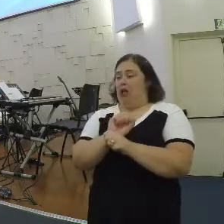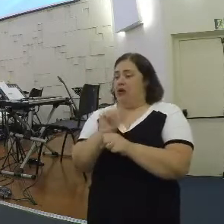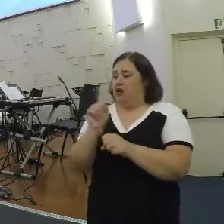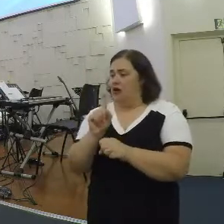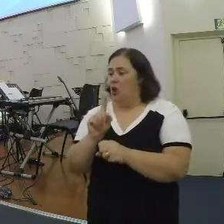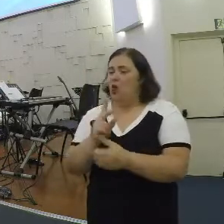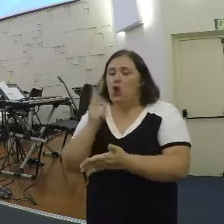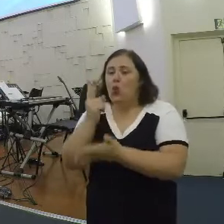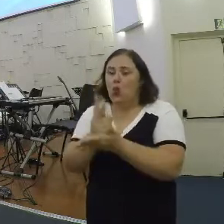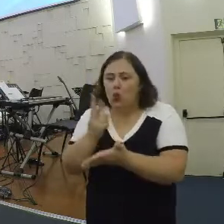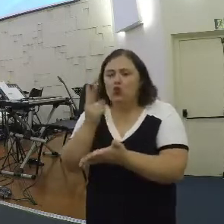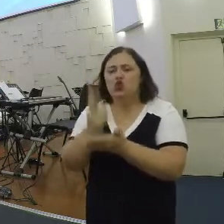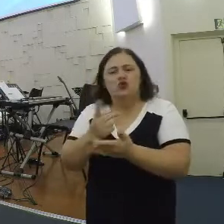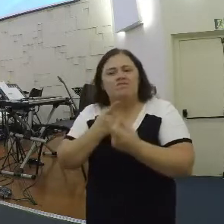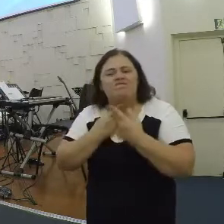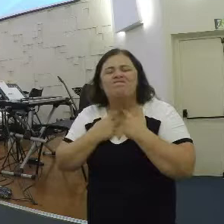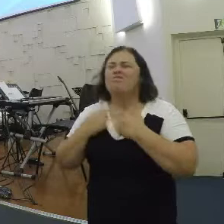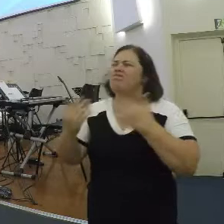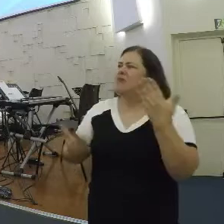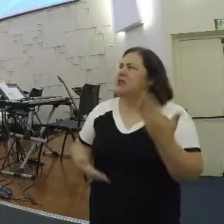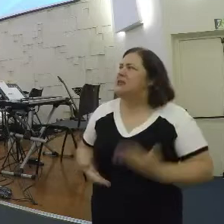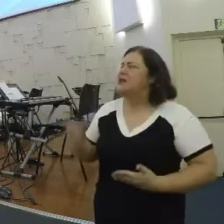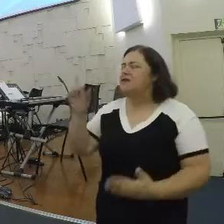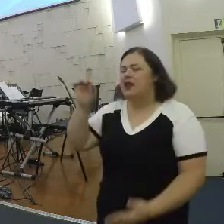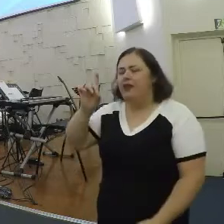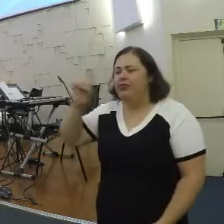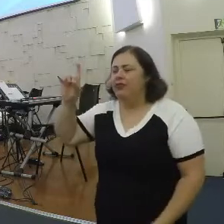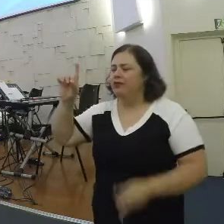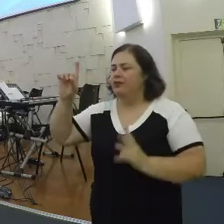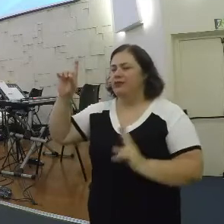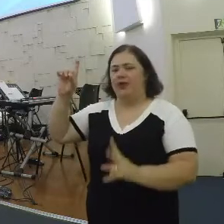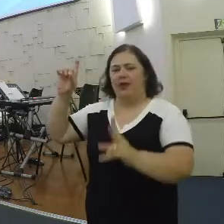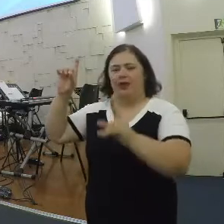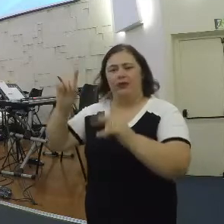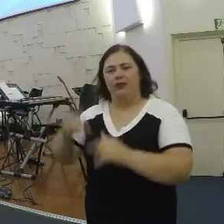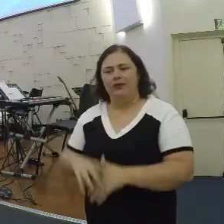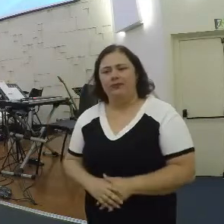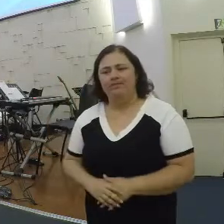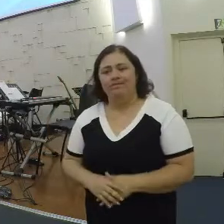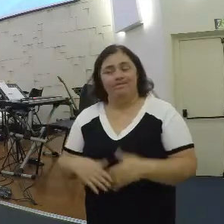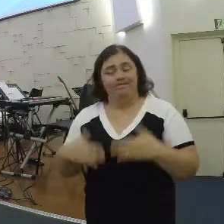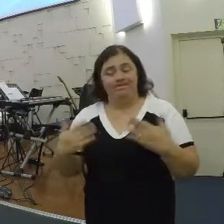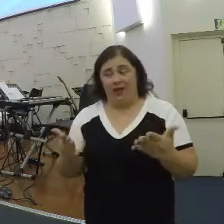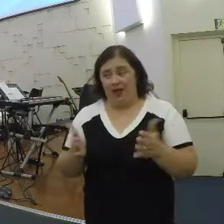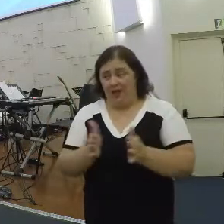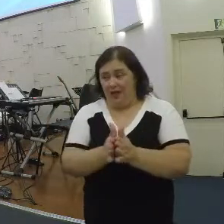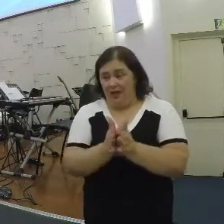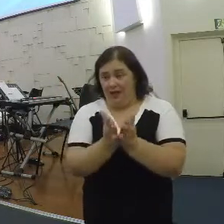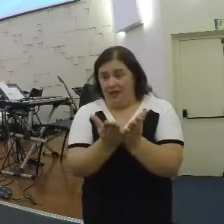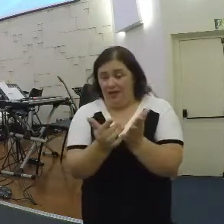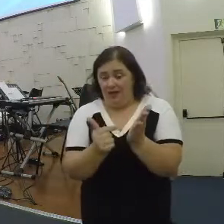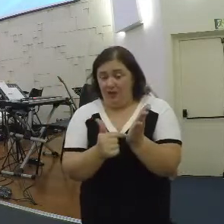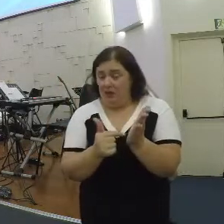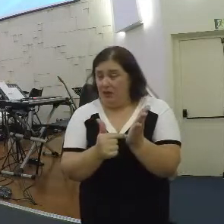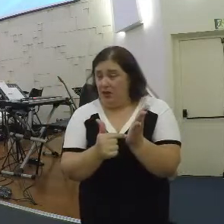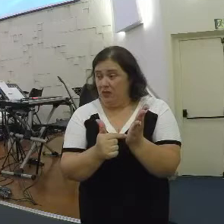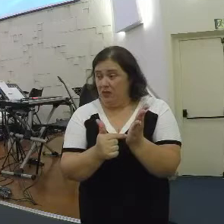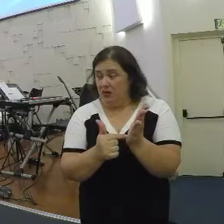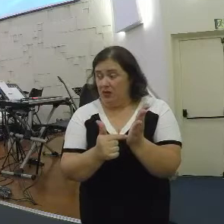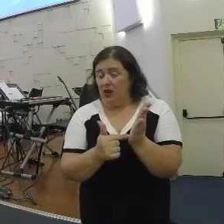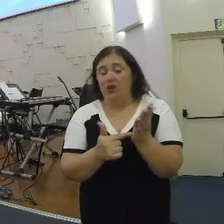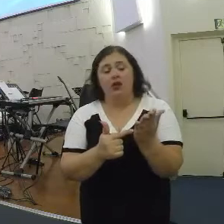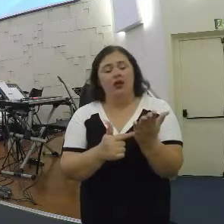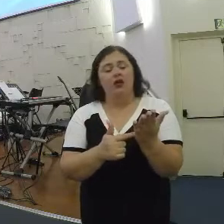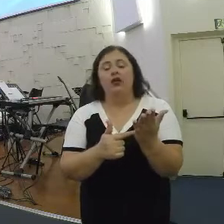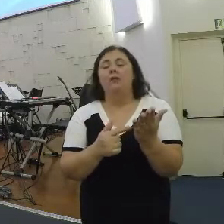do Evangelho, revisa a sua vida. Ora, o Evangelho está me confrontando. Quem eu